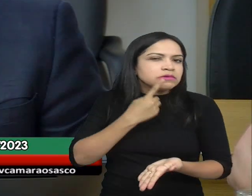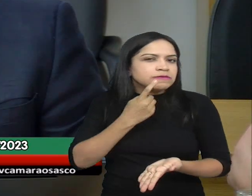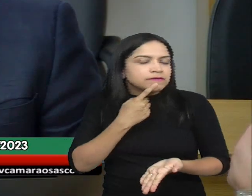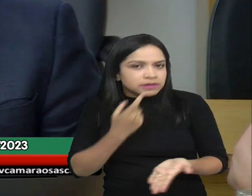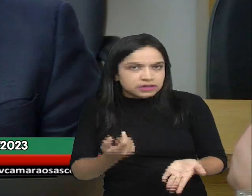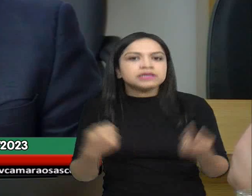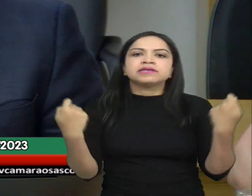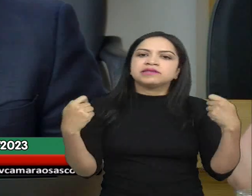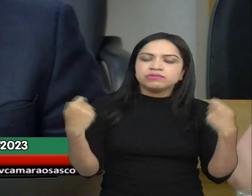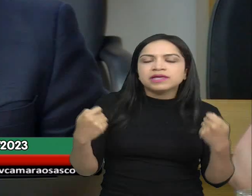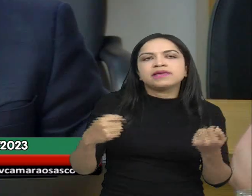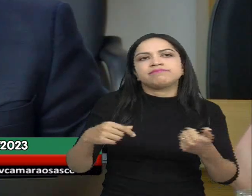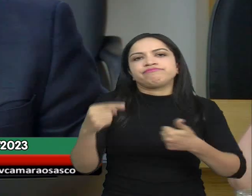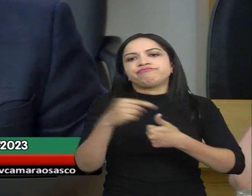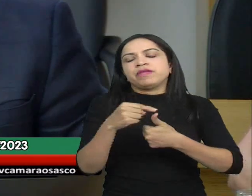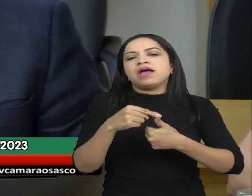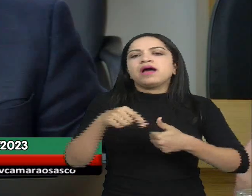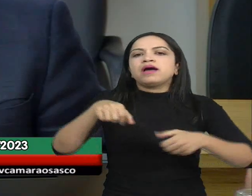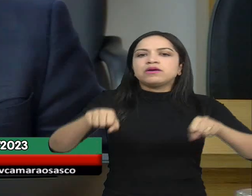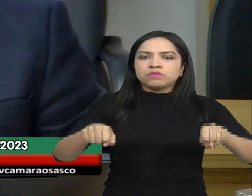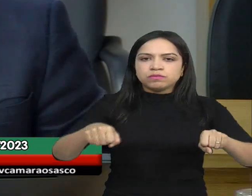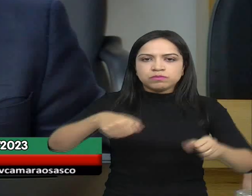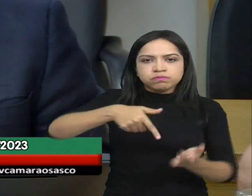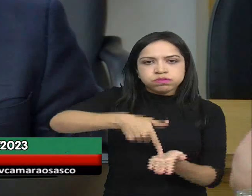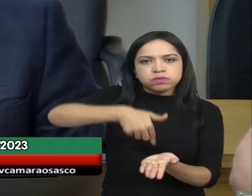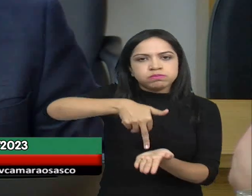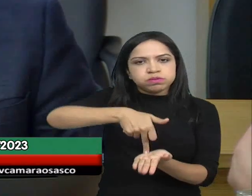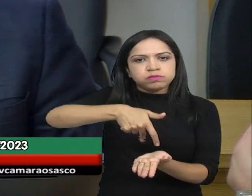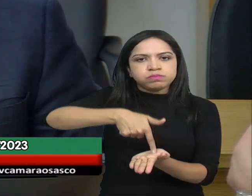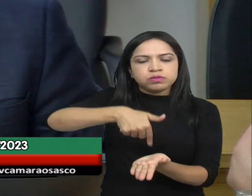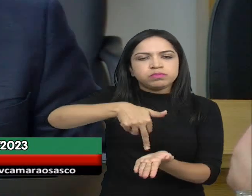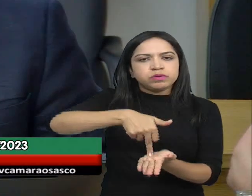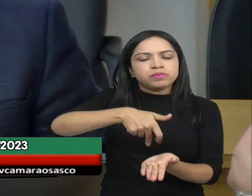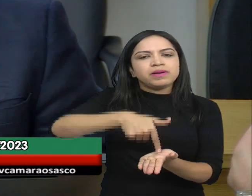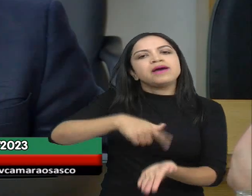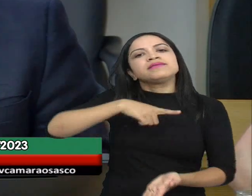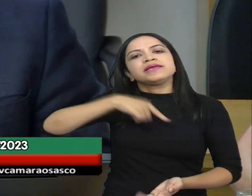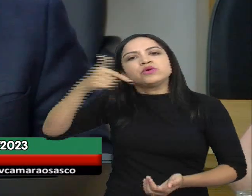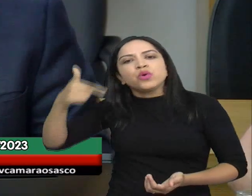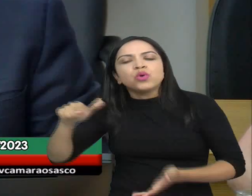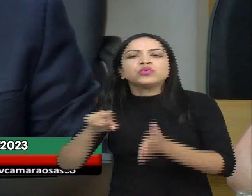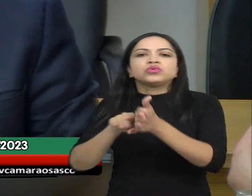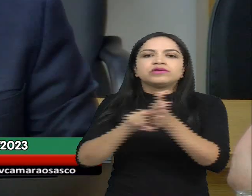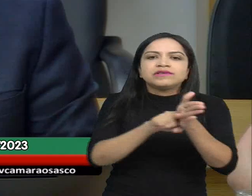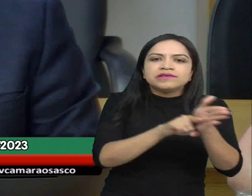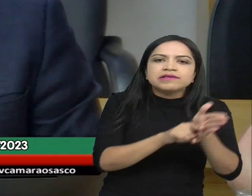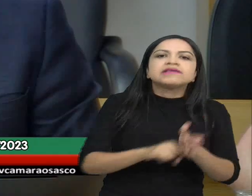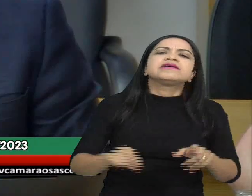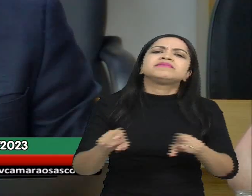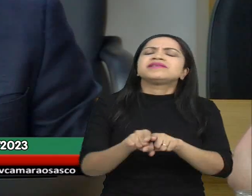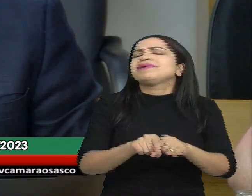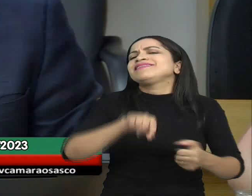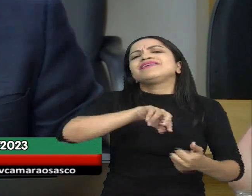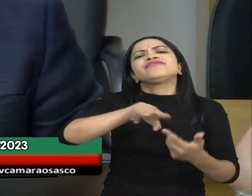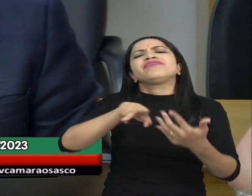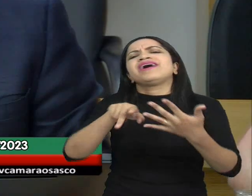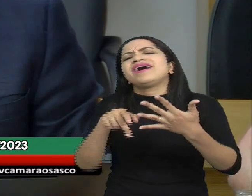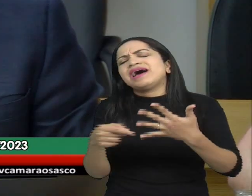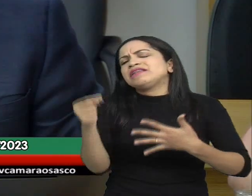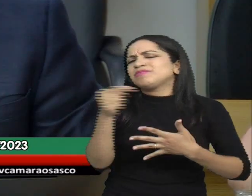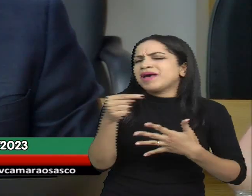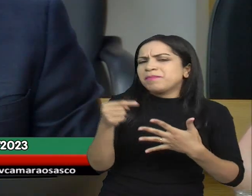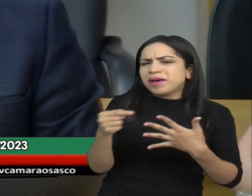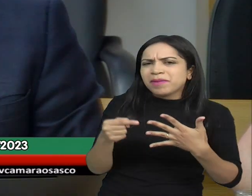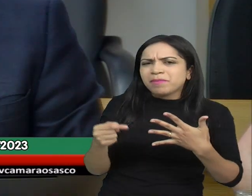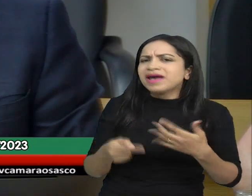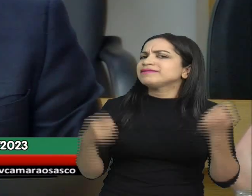miocárdica, tem ressonância miocárdica, tem ecoestresse, que já é um outro tipo de exame. Então, tem uma gama de exame para a gente ver a